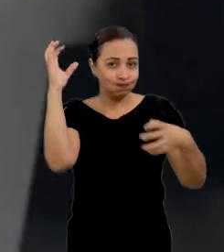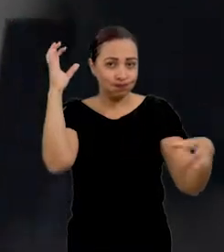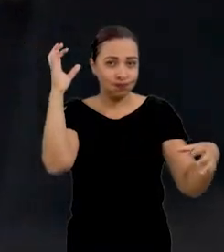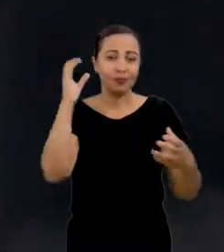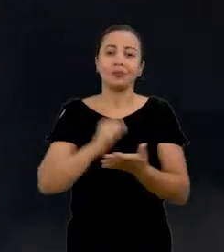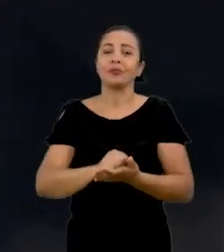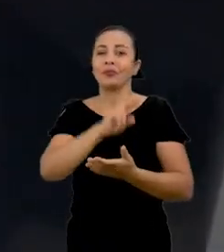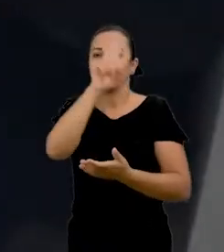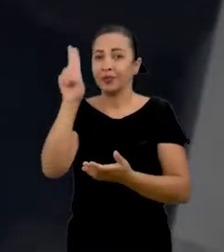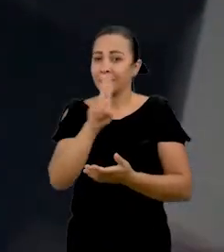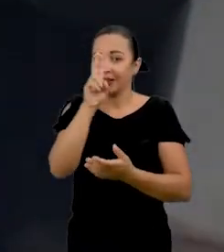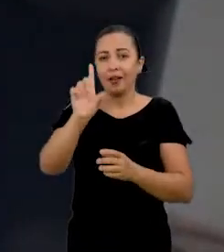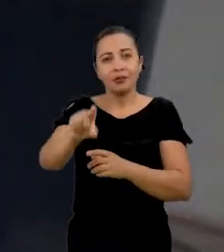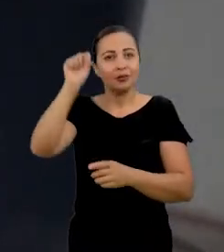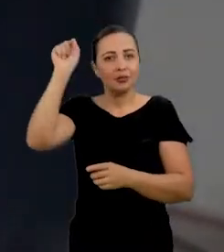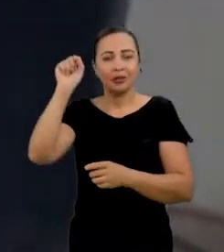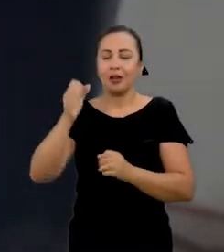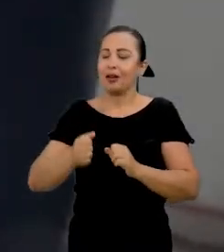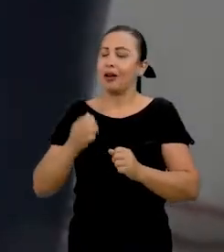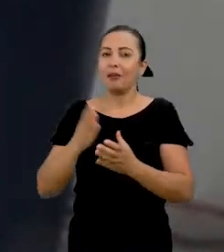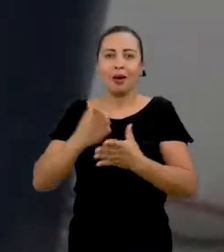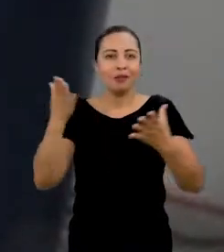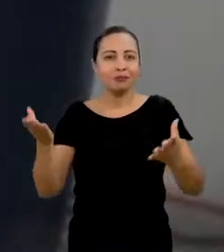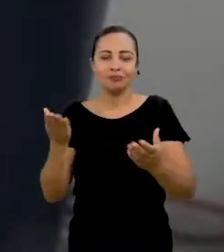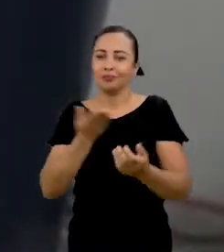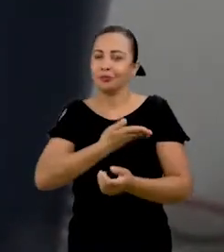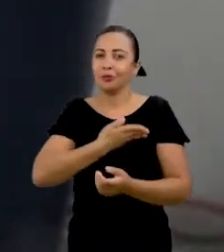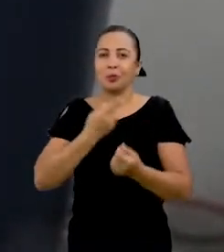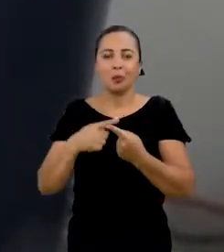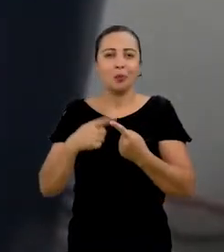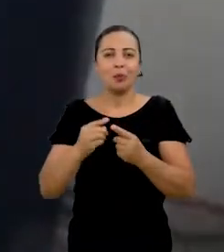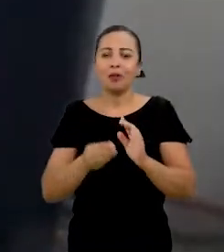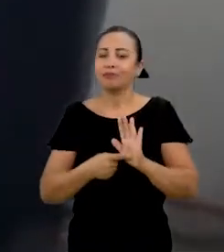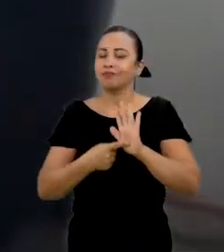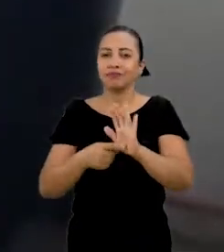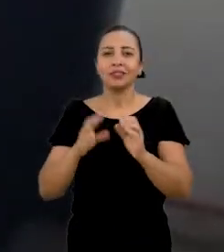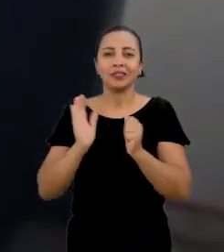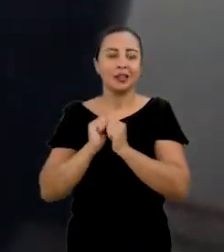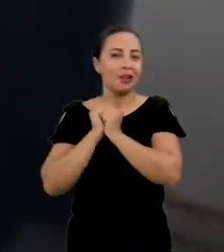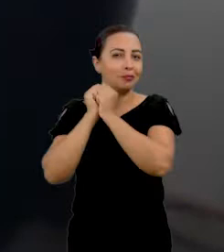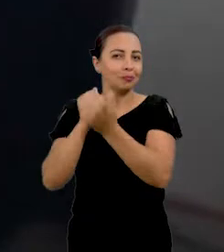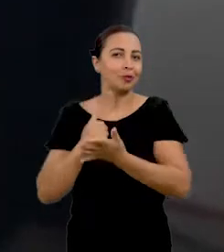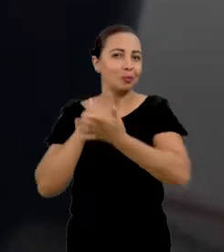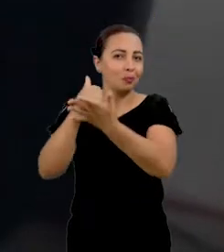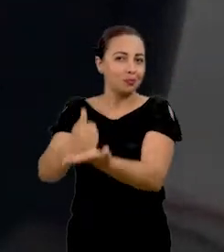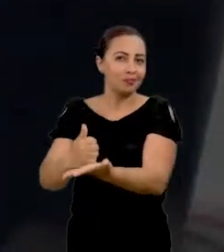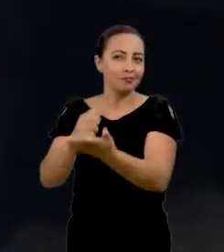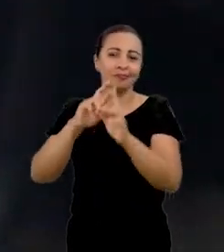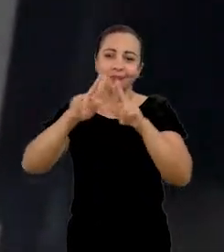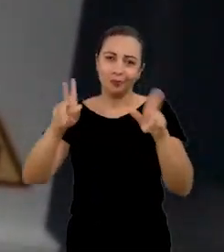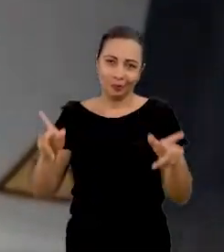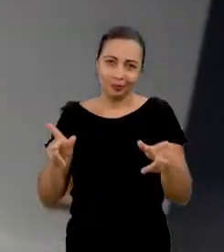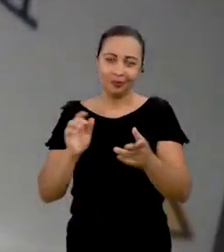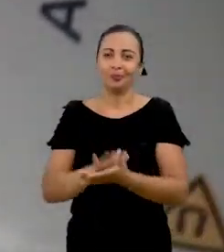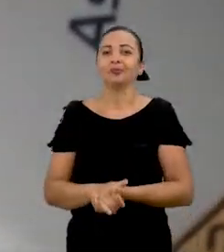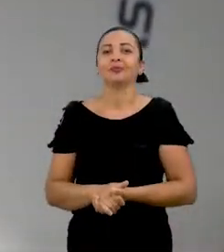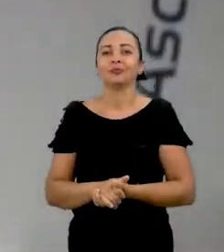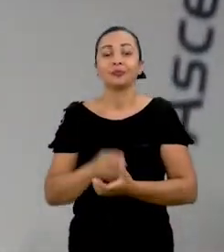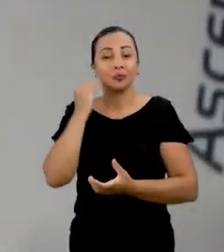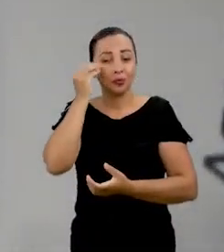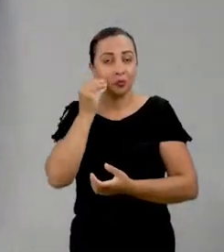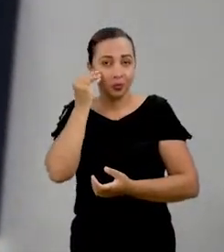com o auxílio desse equipamento, que é um equipamento de 400 MHz, e único aqui no semiárido, né?